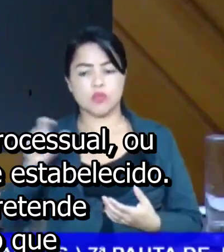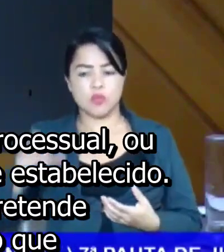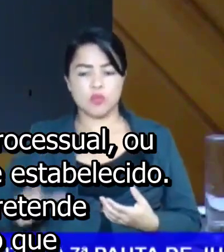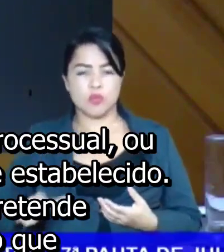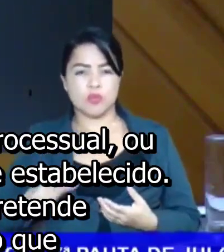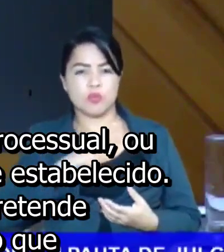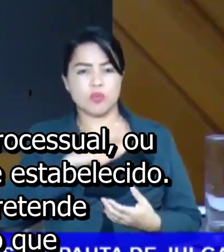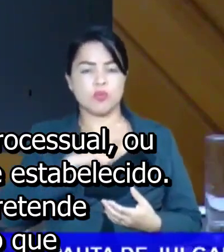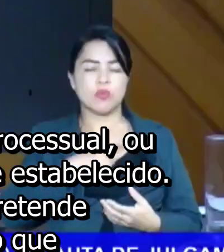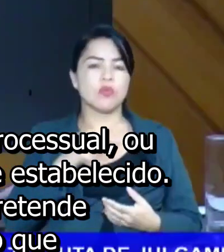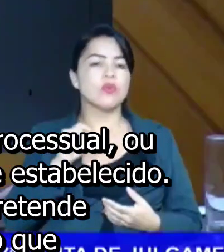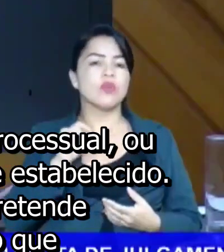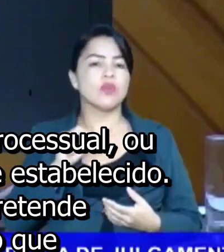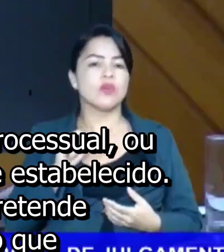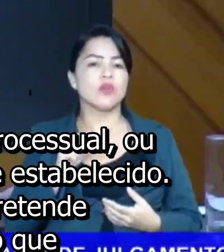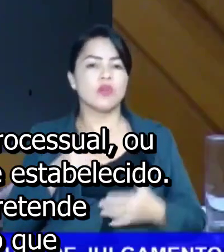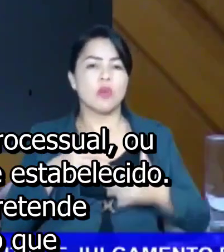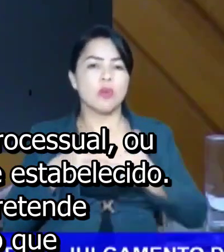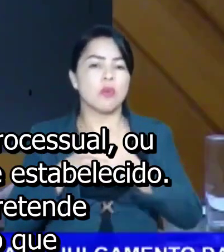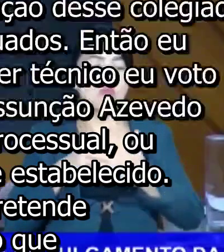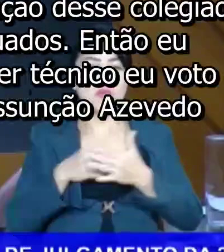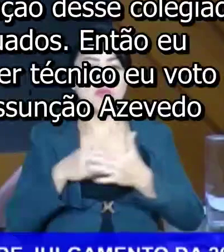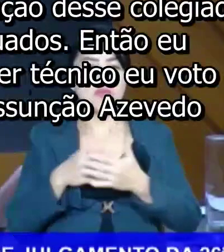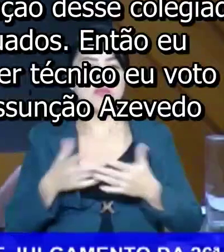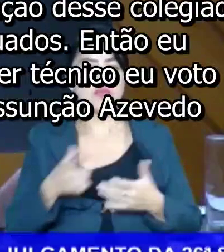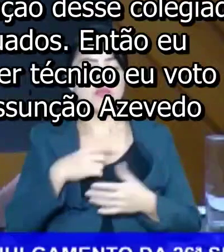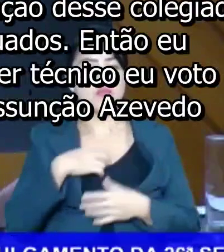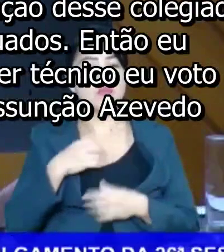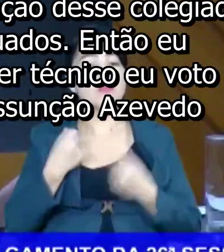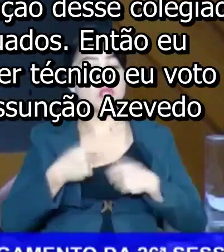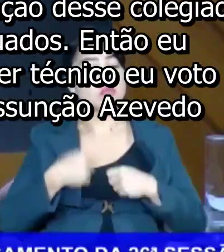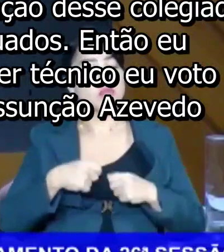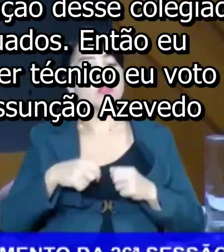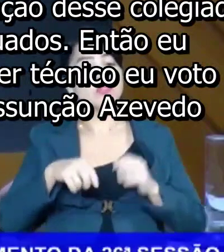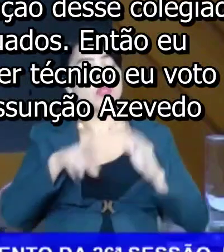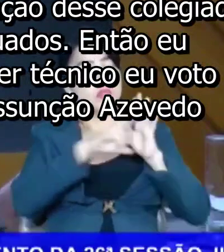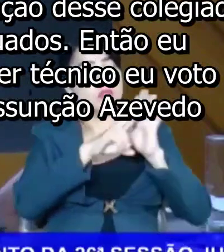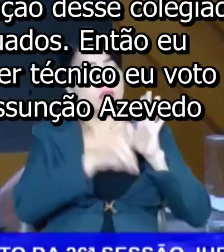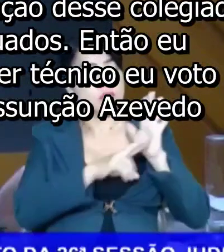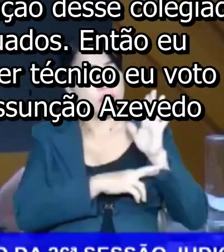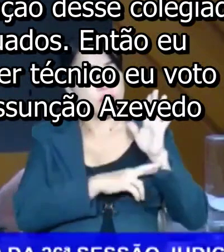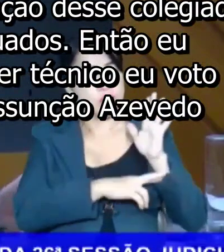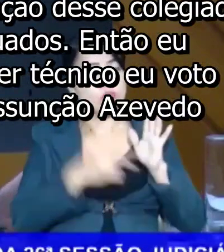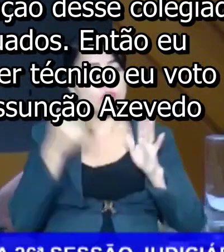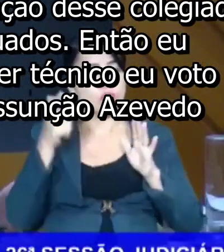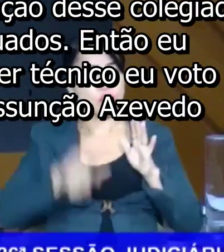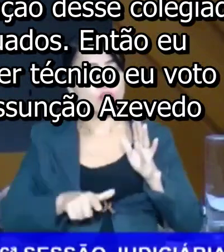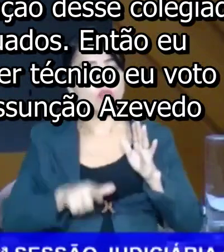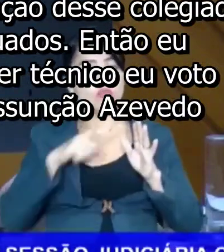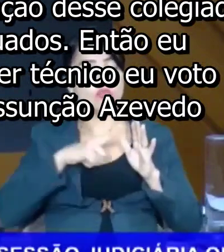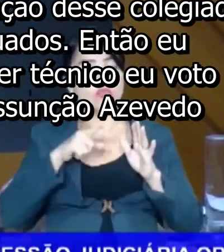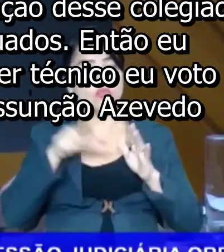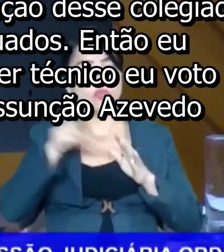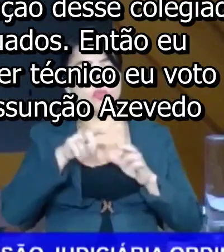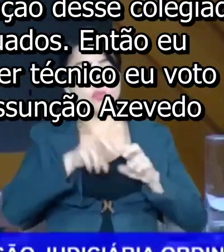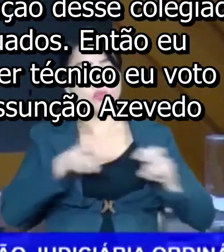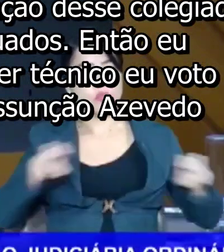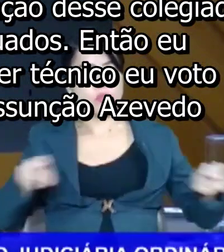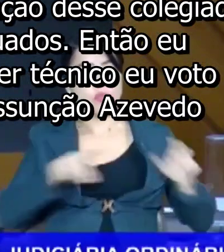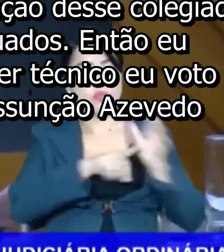parquê. Então, o que não impede, repito, que se adotem providências no sentido de trazer novamente a apreciação desse colegiado à